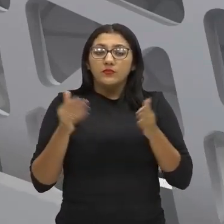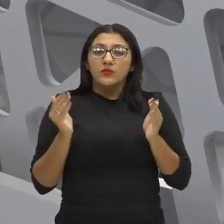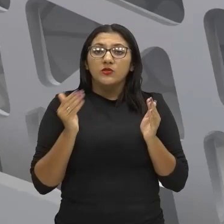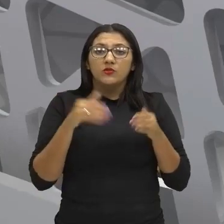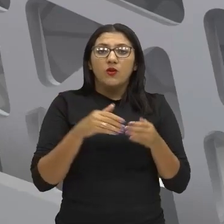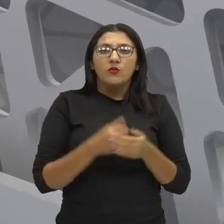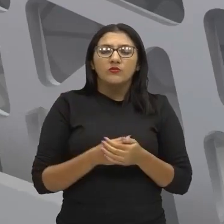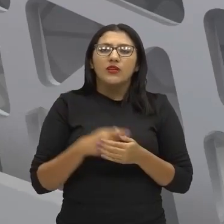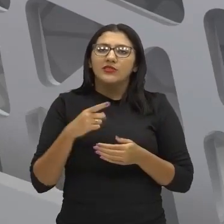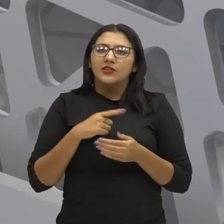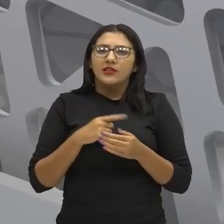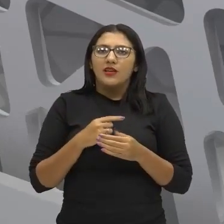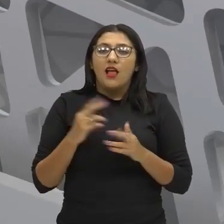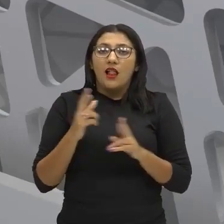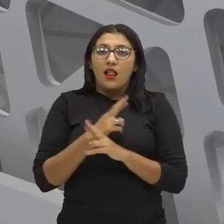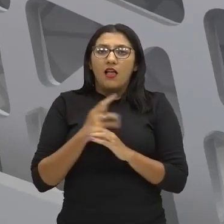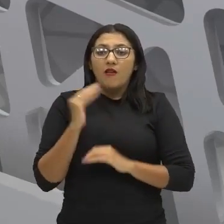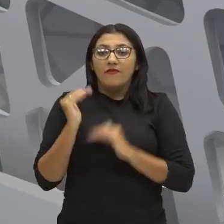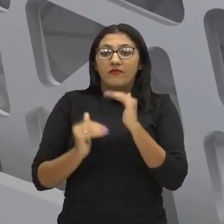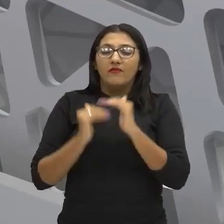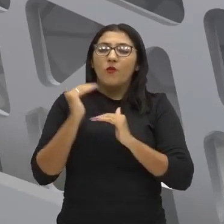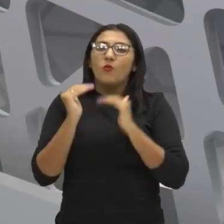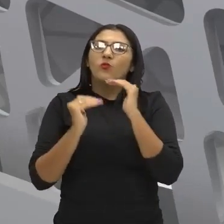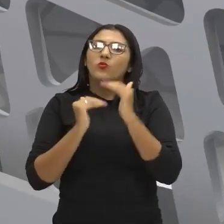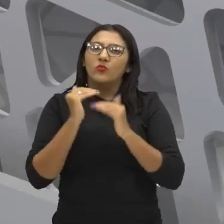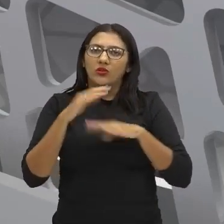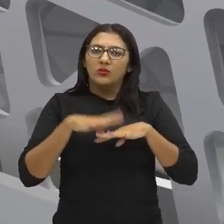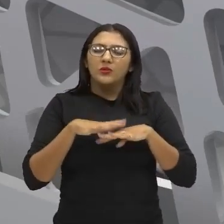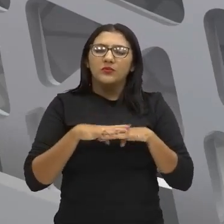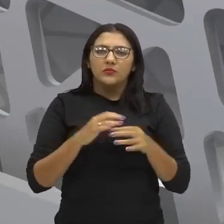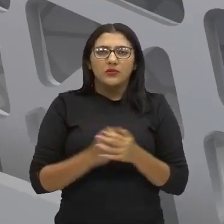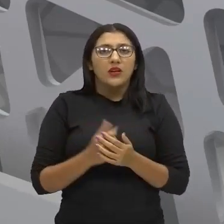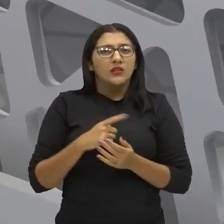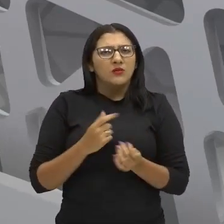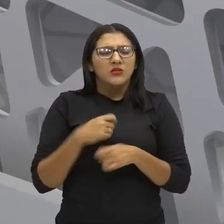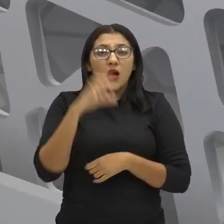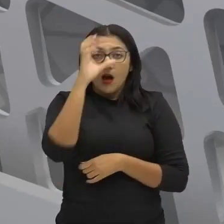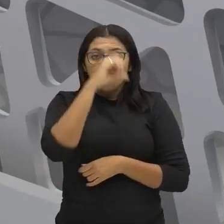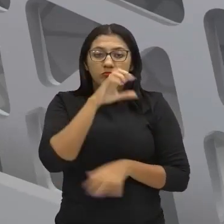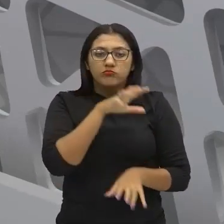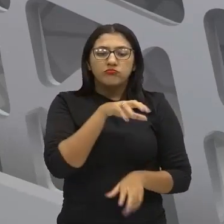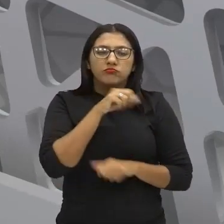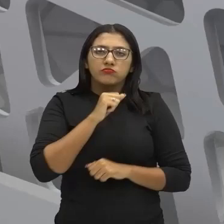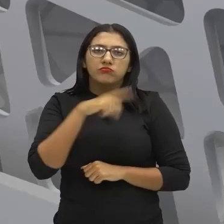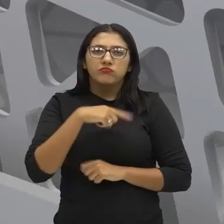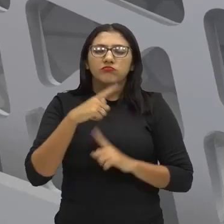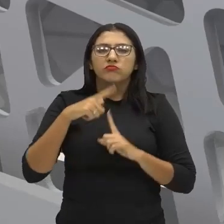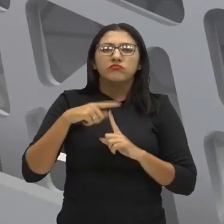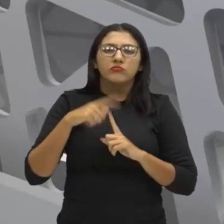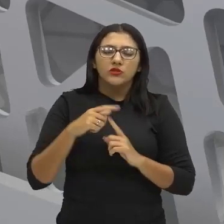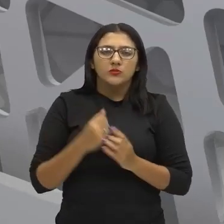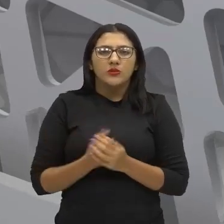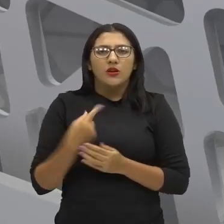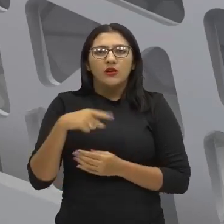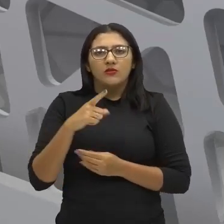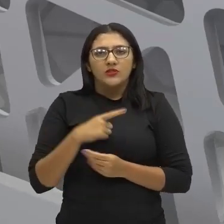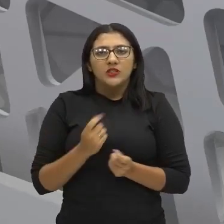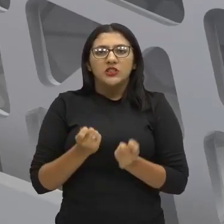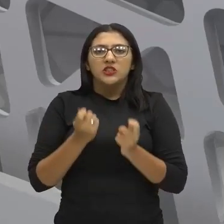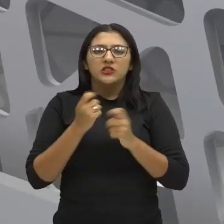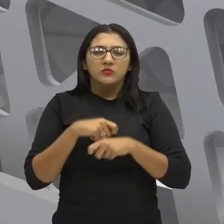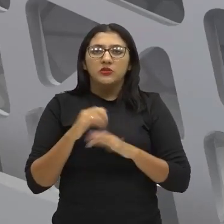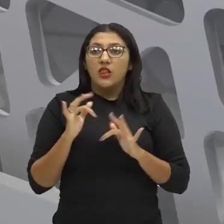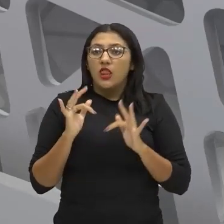Dessa evolução da linguagem. Então, você tem que se apropriar desta linguagem para você se sair bem